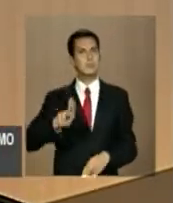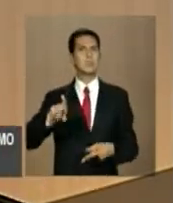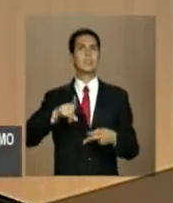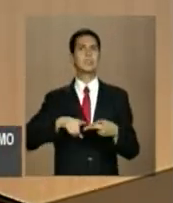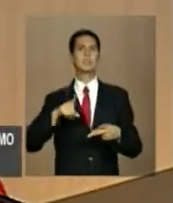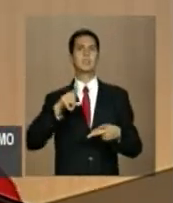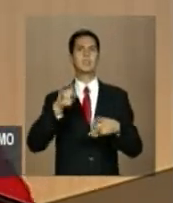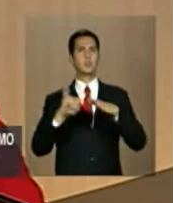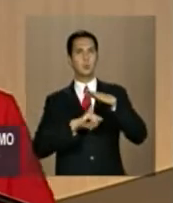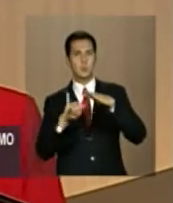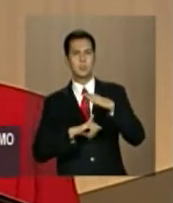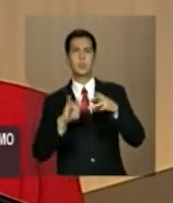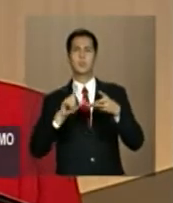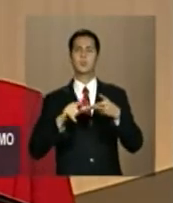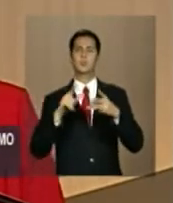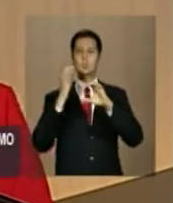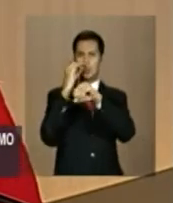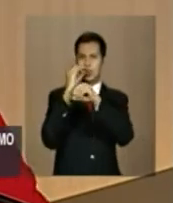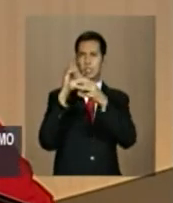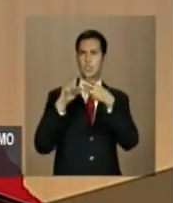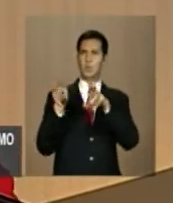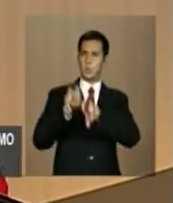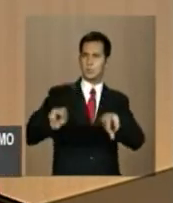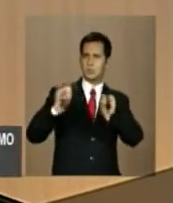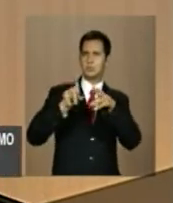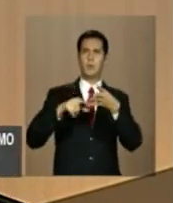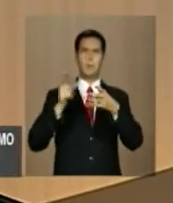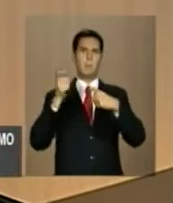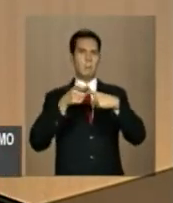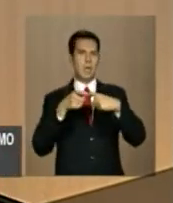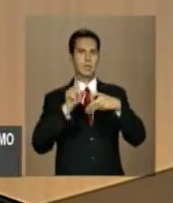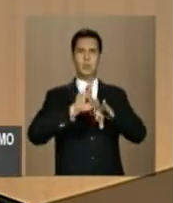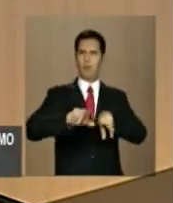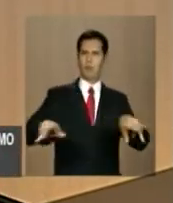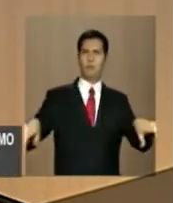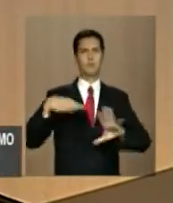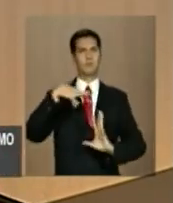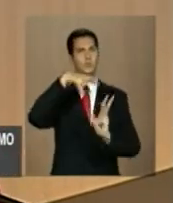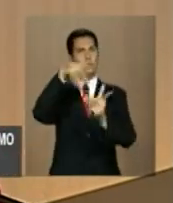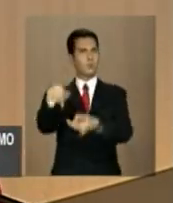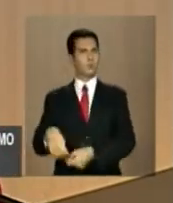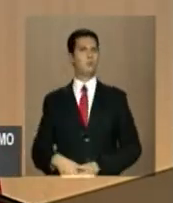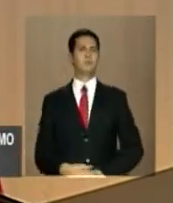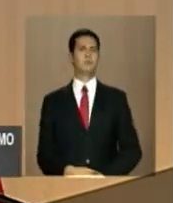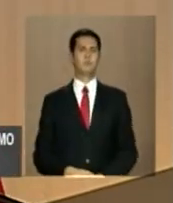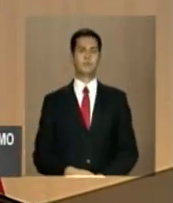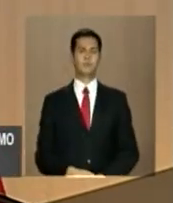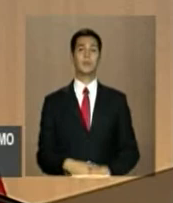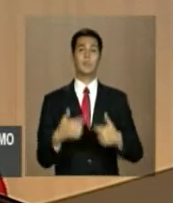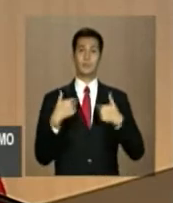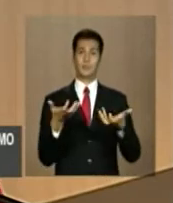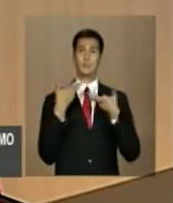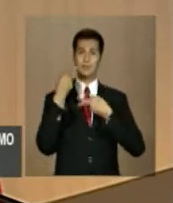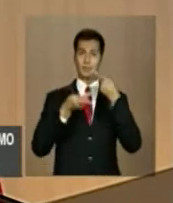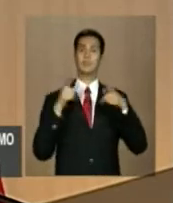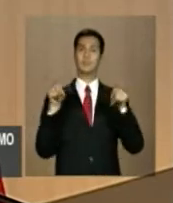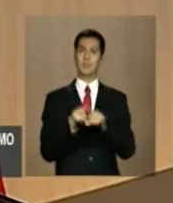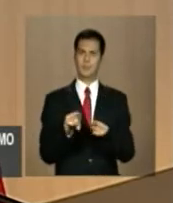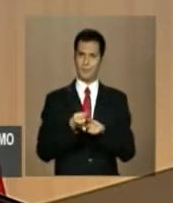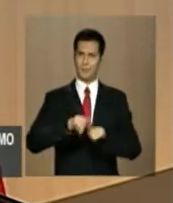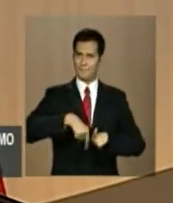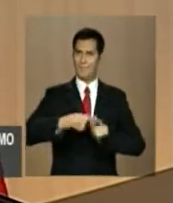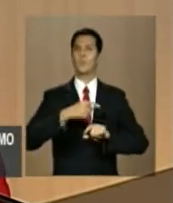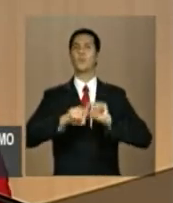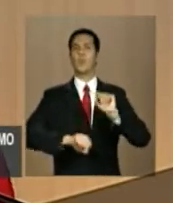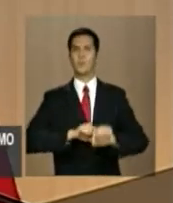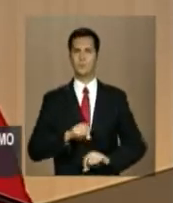de ciência da computação, de ciências médicas em todo o mundo. E eu queria dizer mais uma coisa. Eu acredito